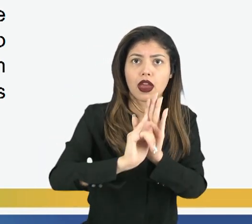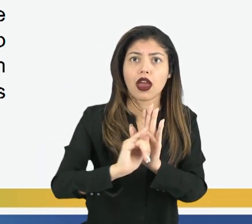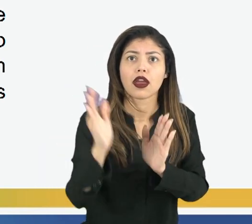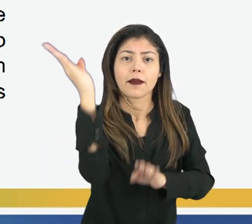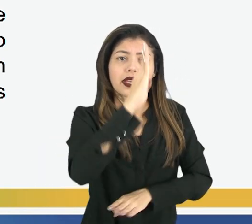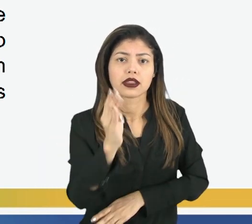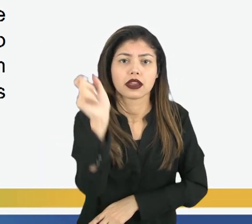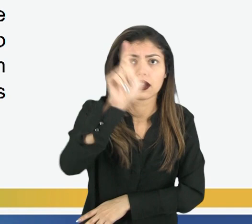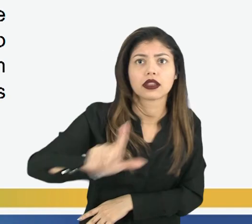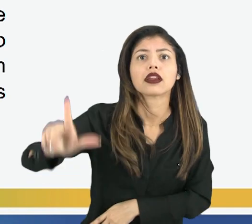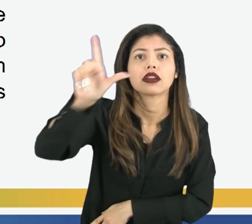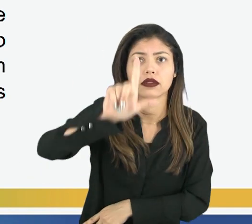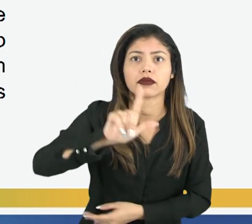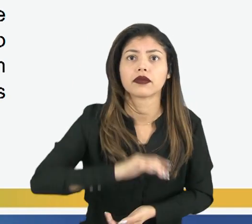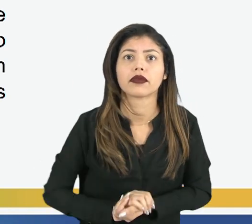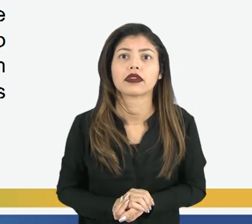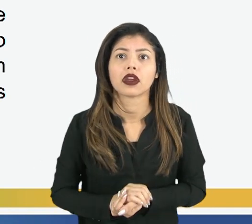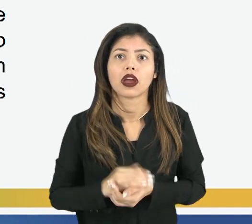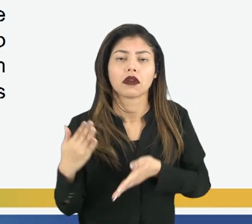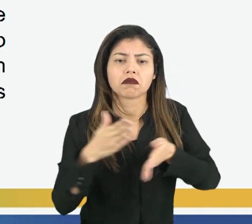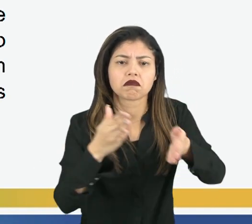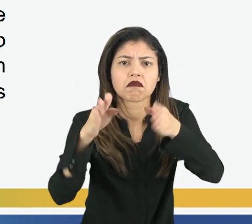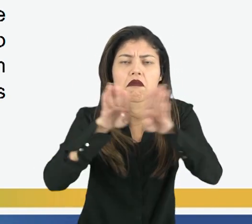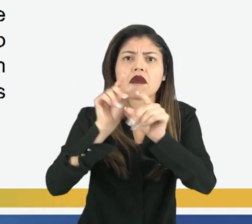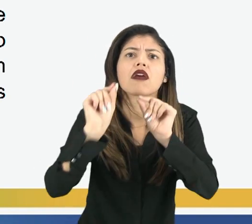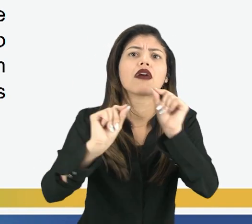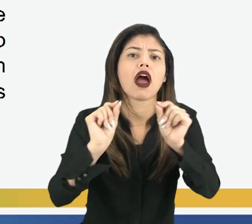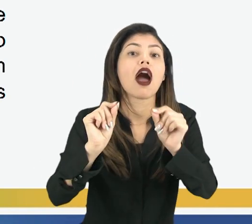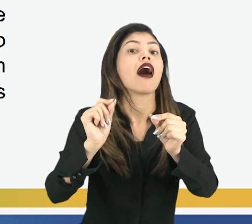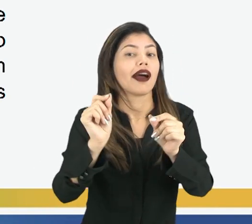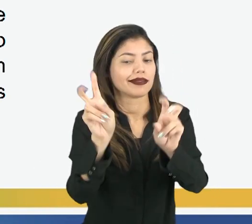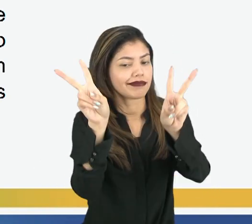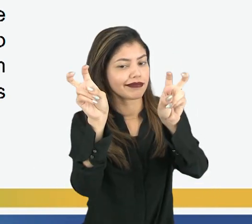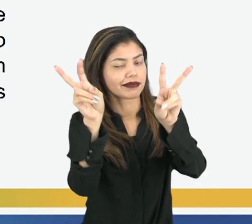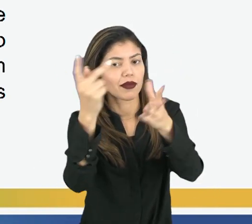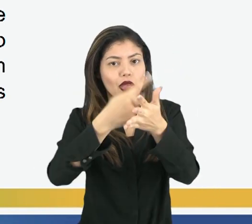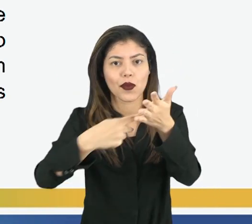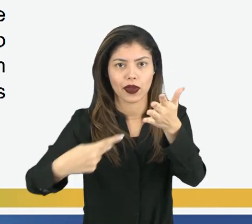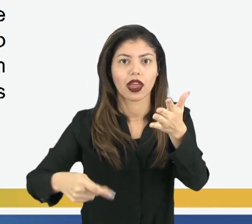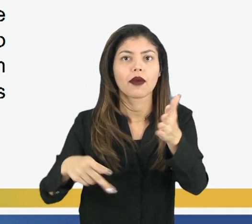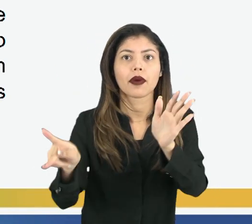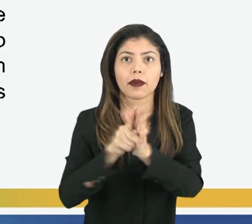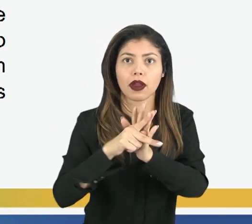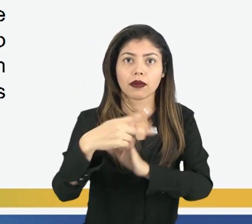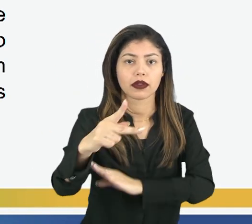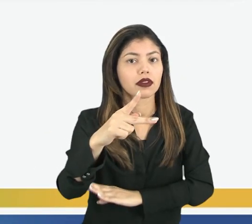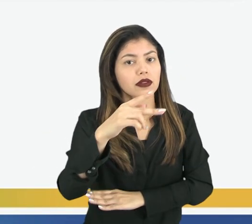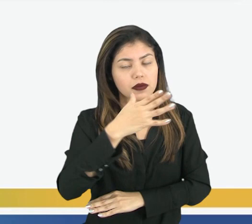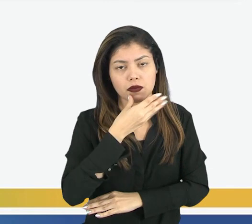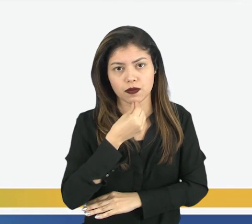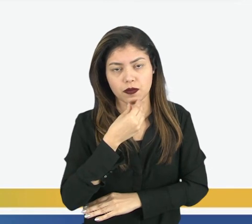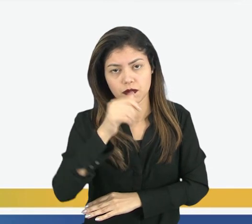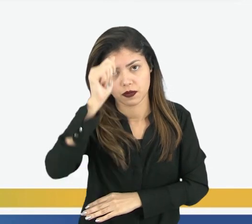brasileira na literatura. No Meio do Caminho é um dos poemas mais conhecidos deste poeta.